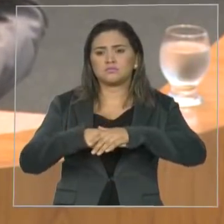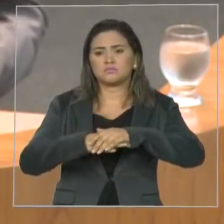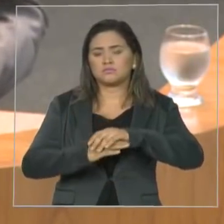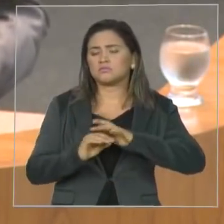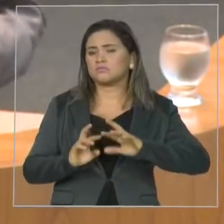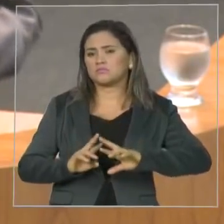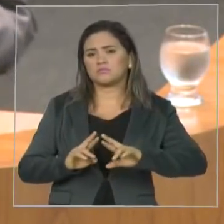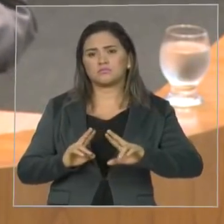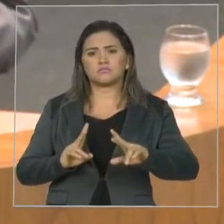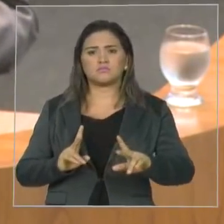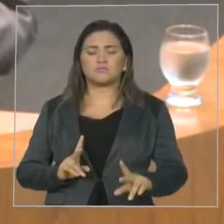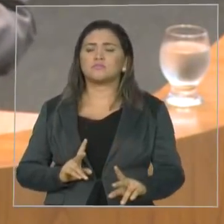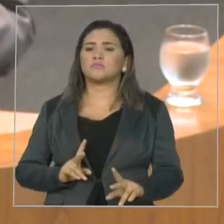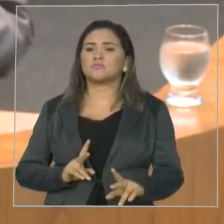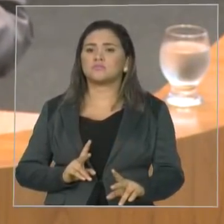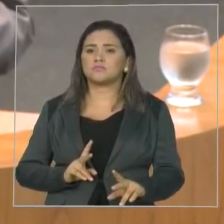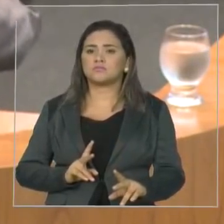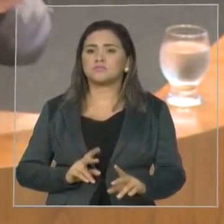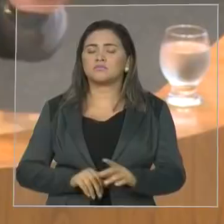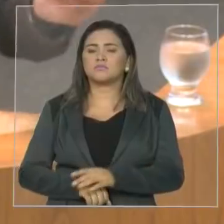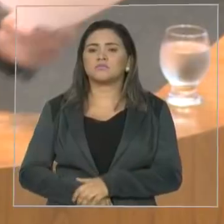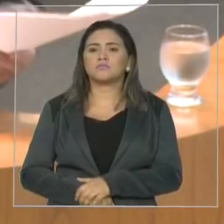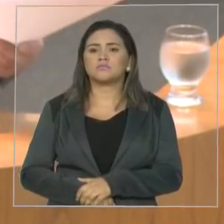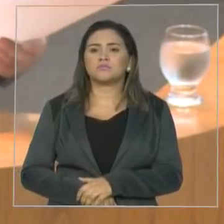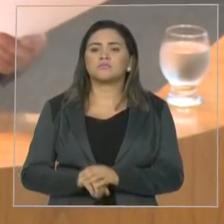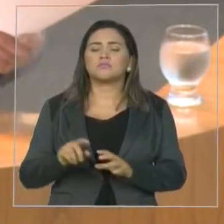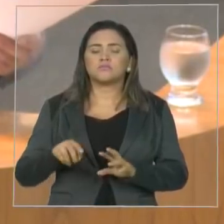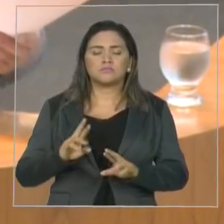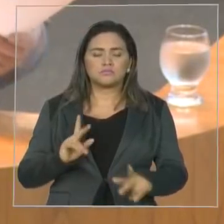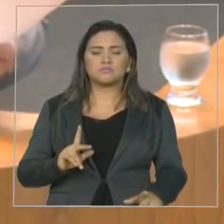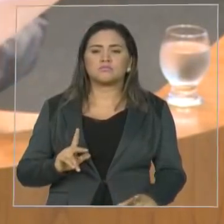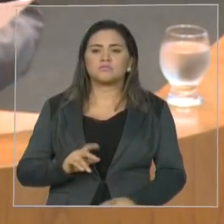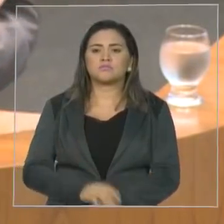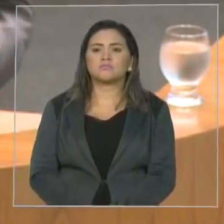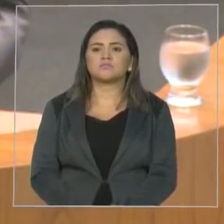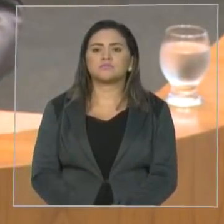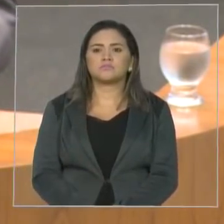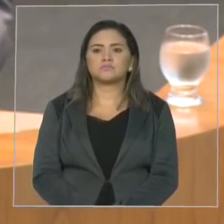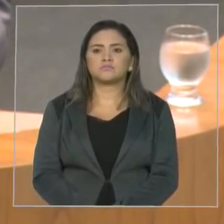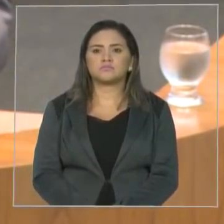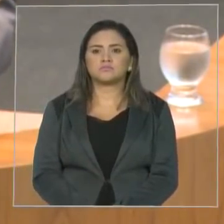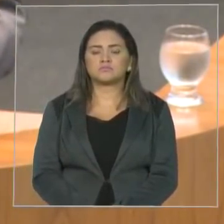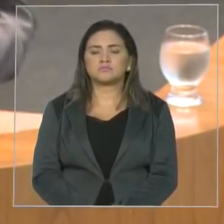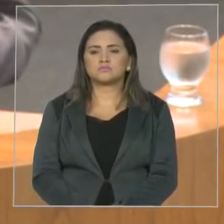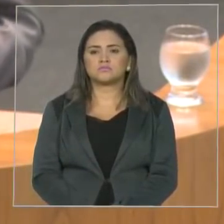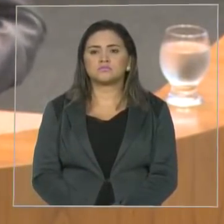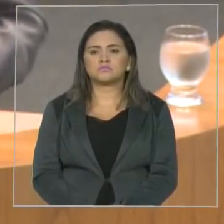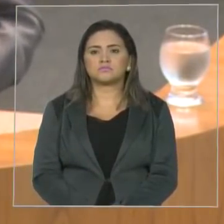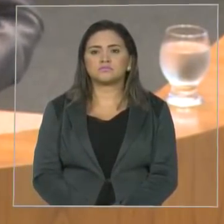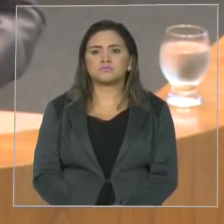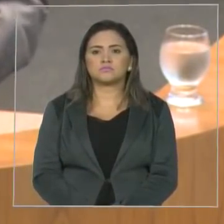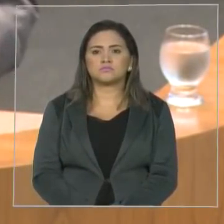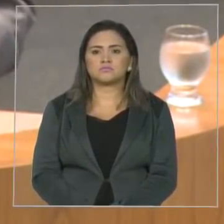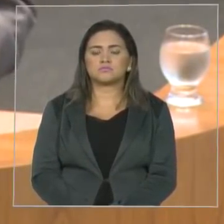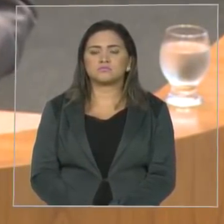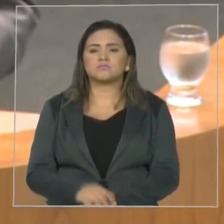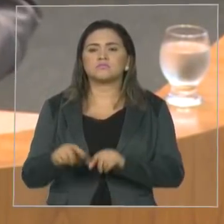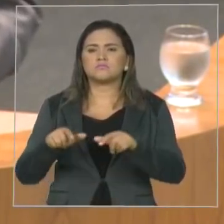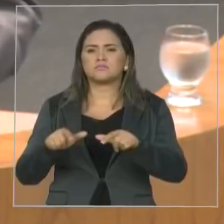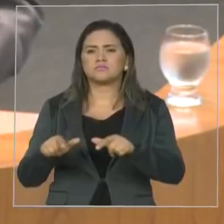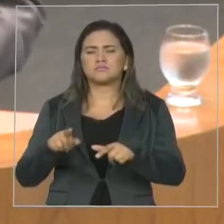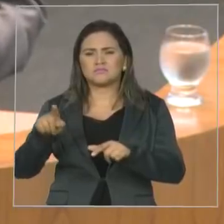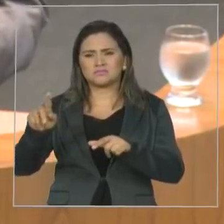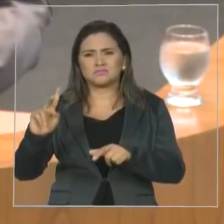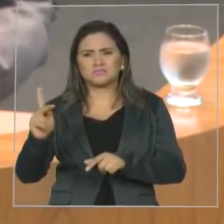e dizendo que as Forças Armadas têm mais conhecimento durante esses 3 anos para ser aplicado no